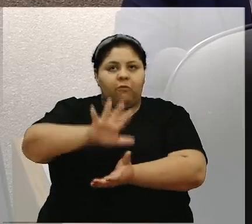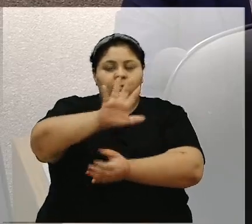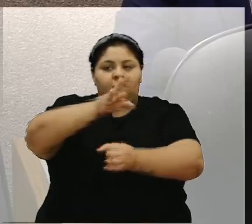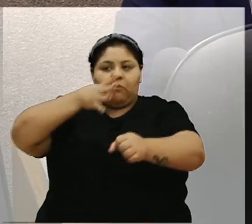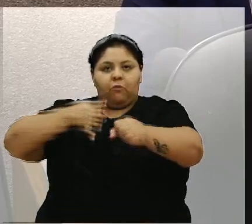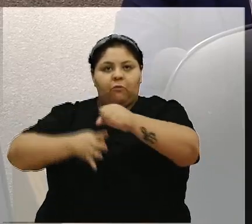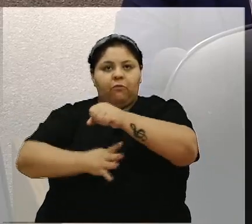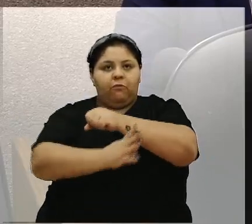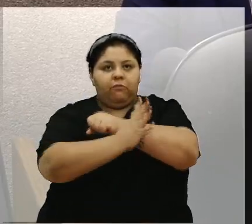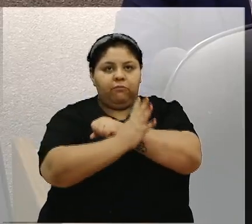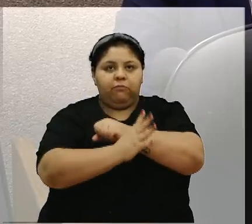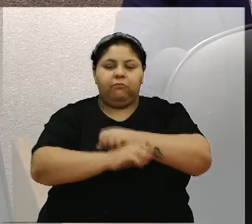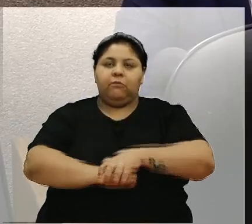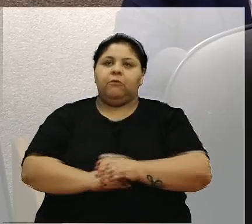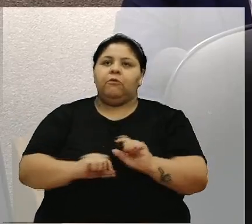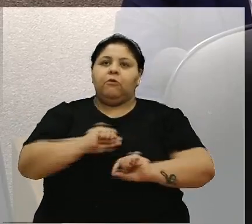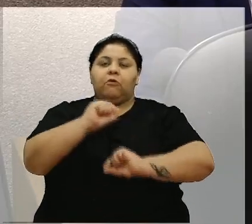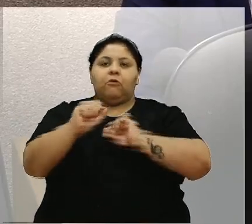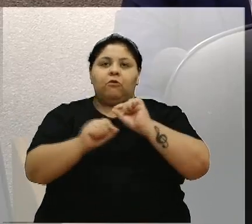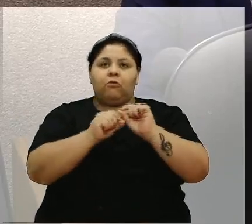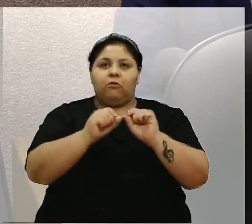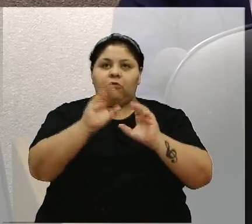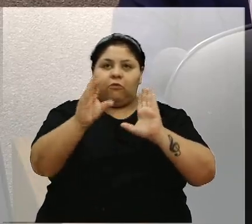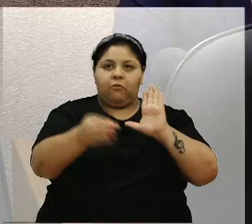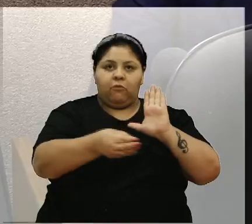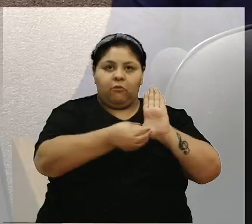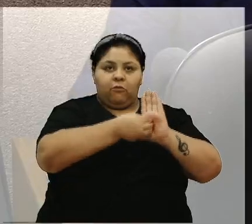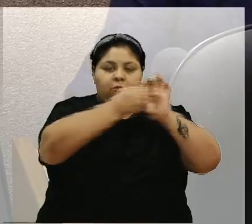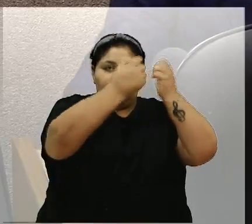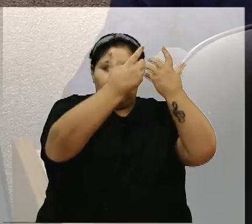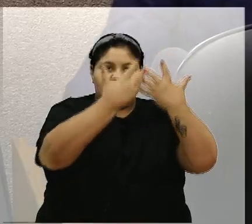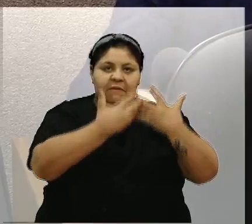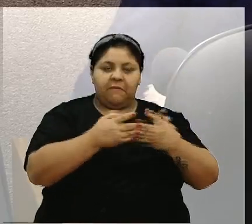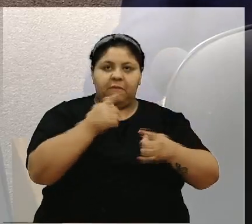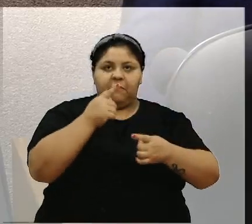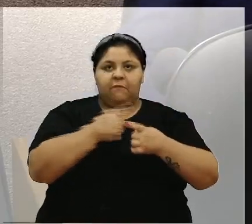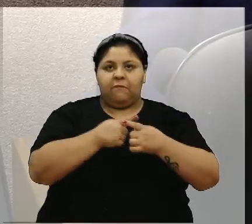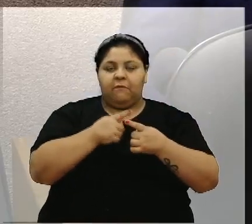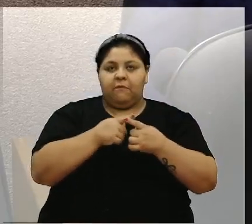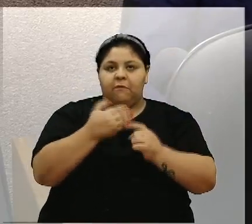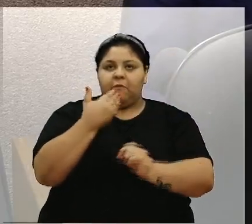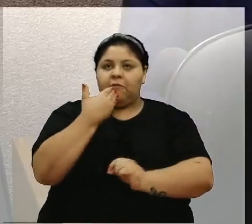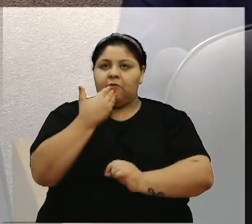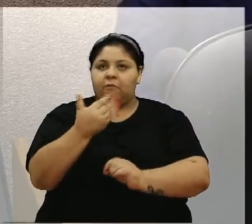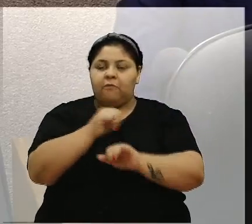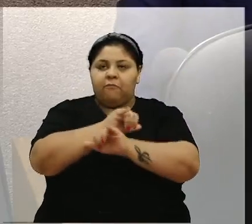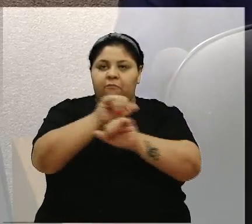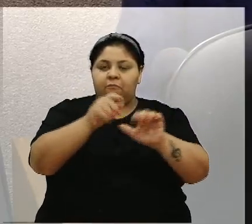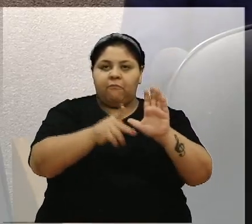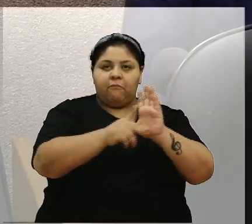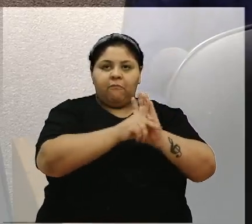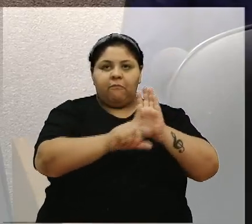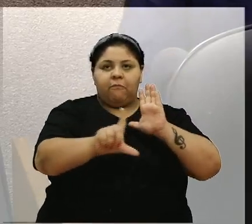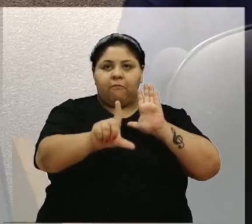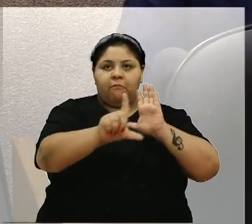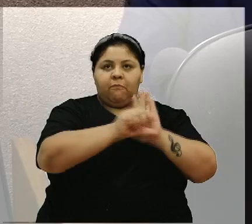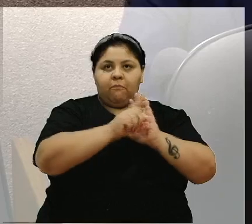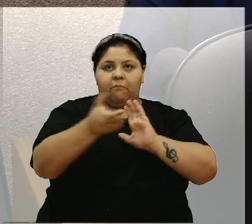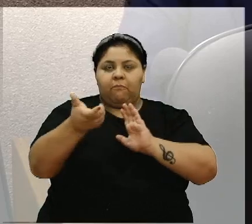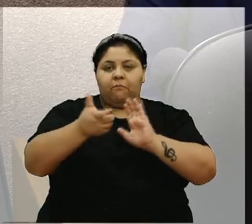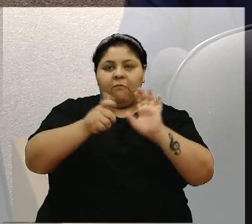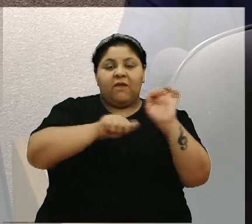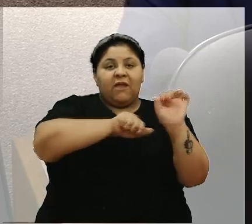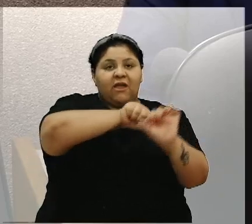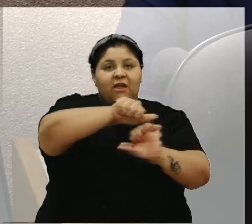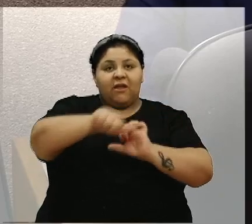Imigrante. Conforme consta na exposição de motivos, o autor informa que o presente projeto de lei visa alterar